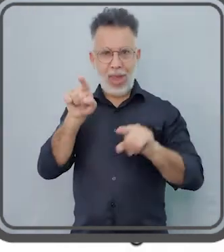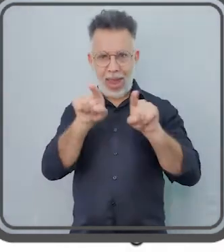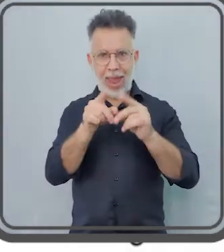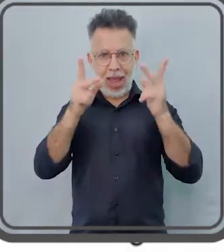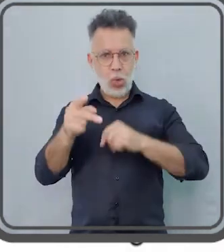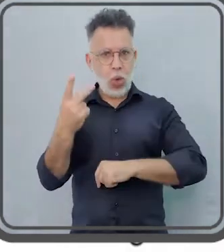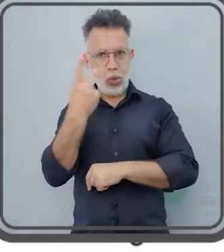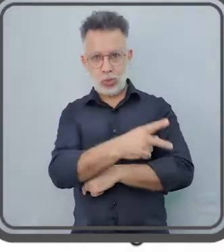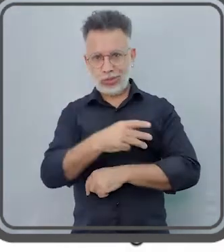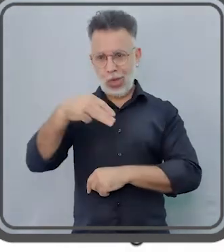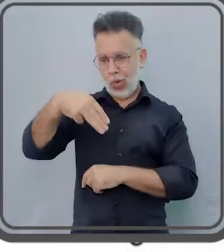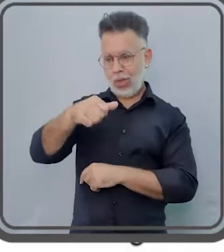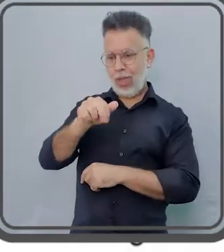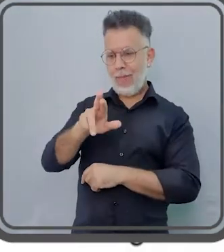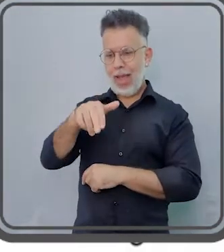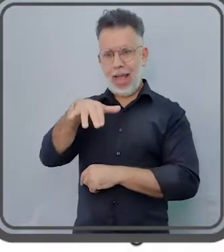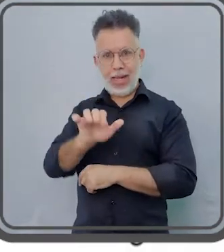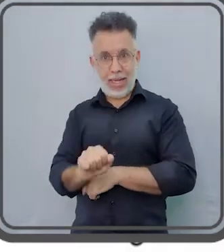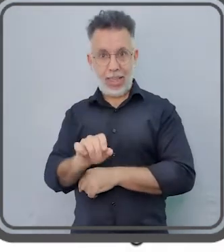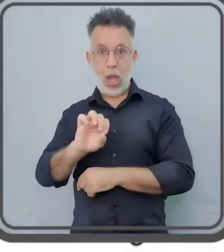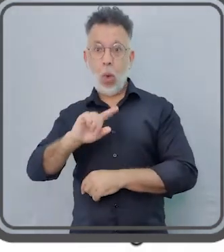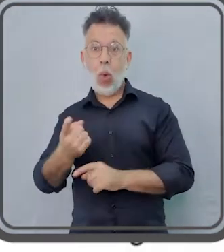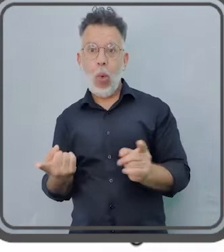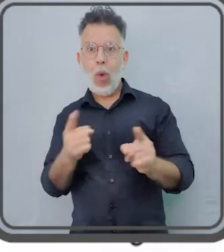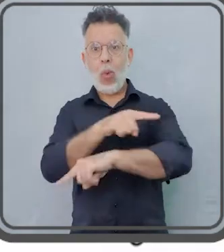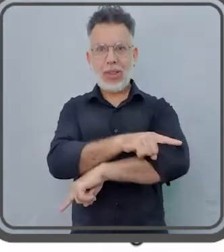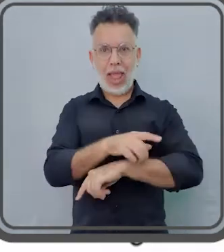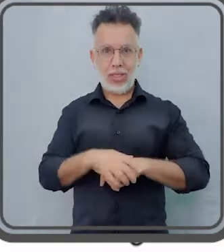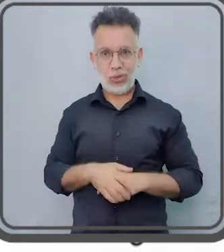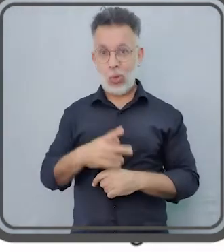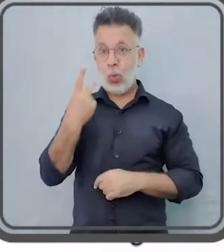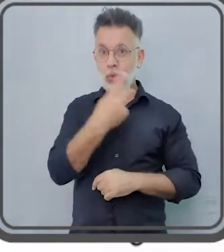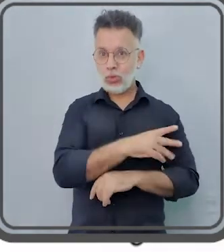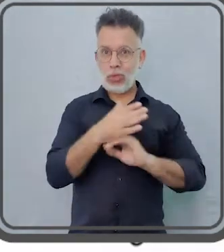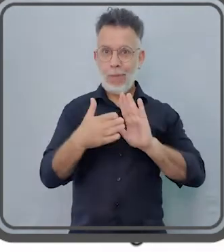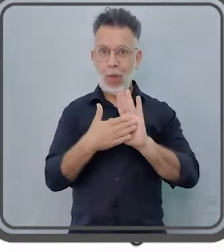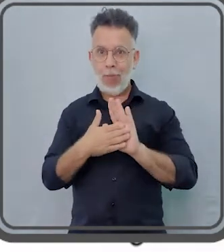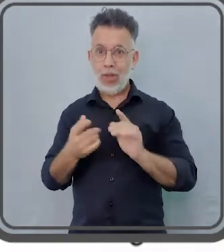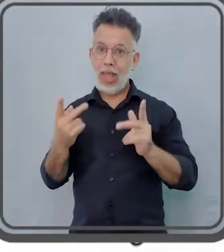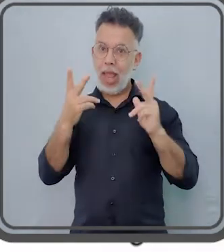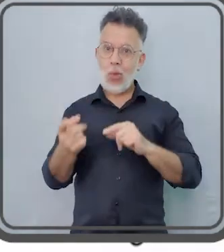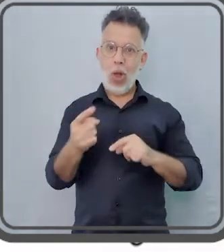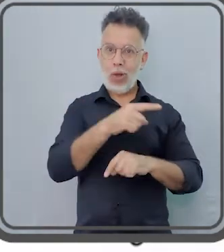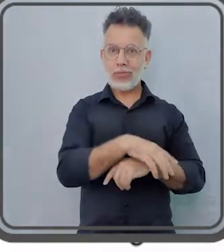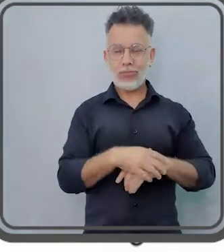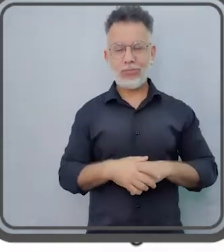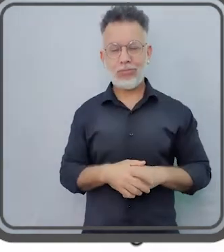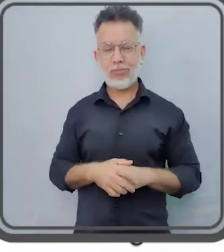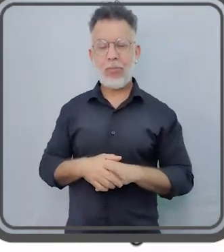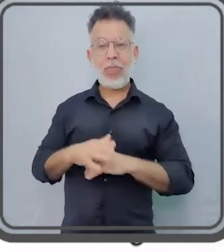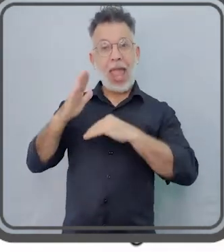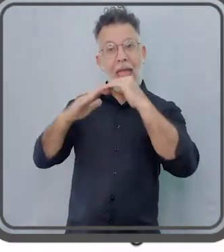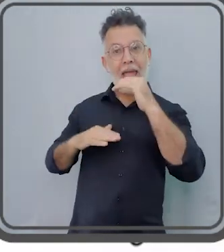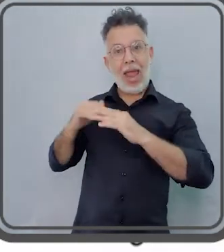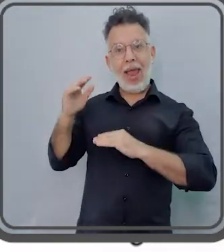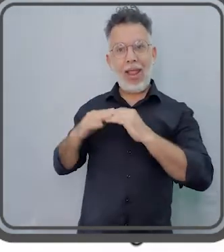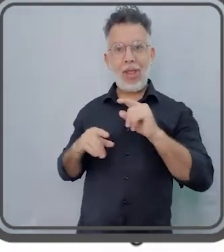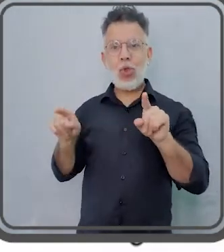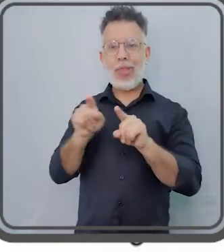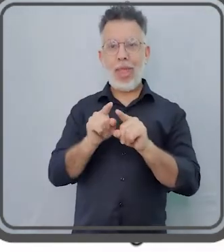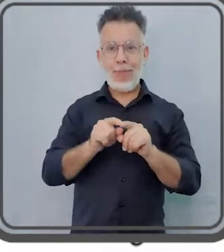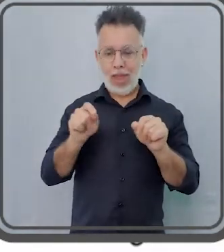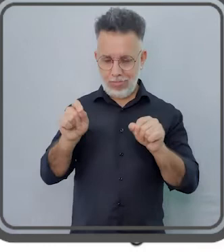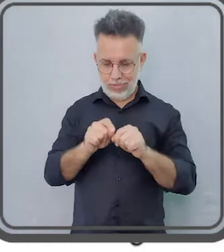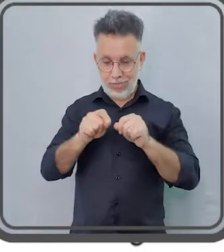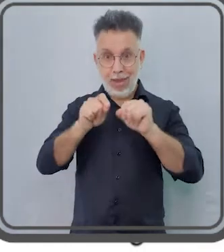da Marina é o propósito da FIU? Ai, criador e criatura se misturam aqui. Eu acho que qualquer empreendedor tem isso,